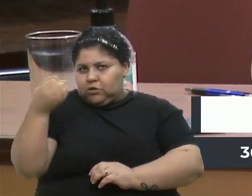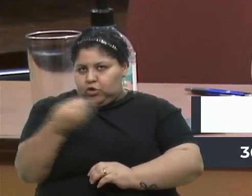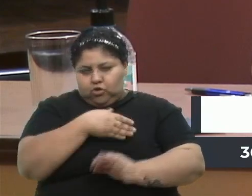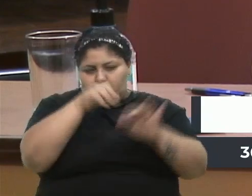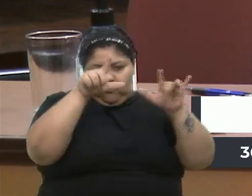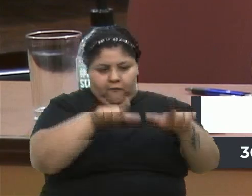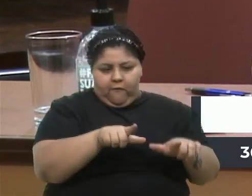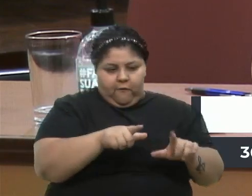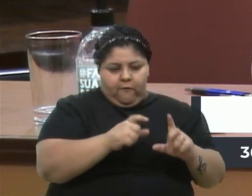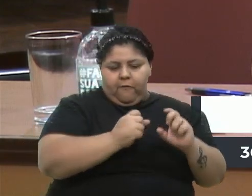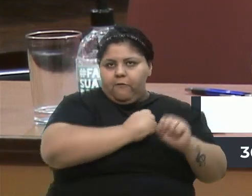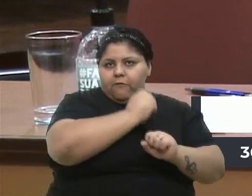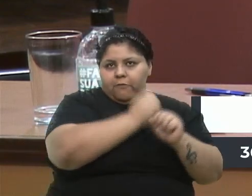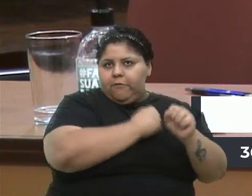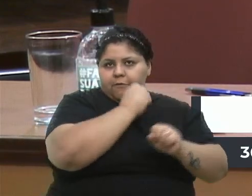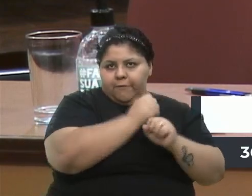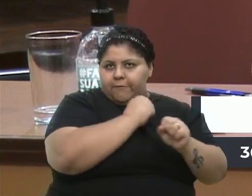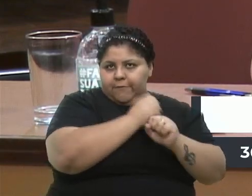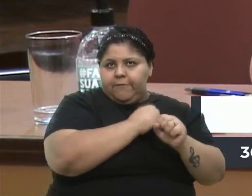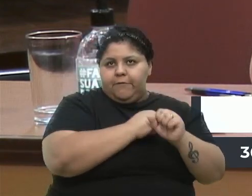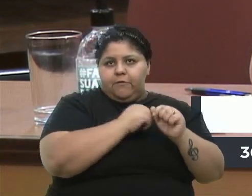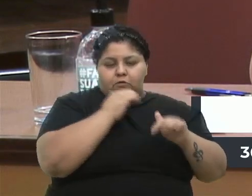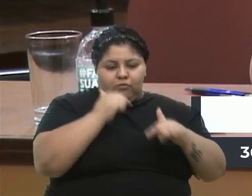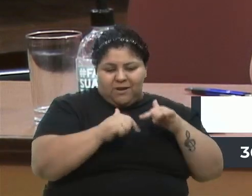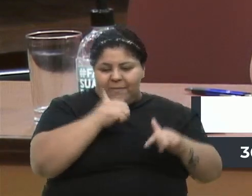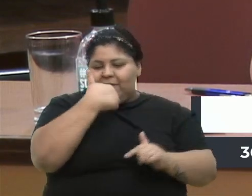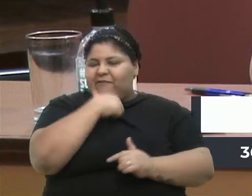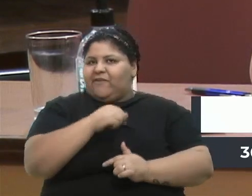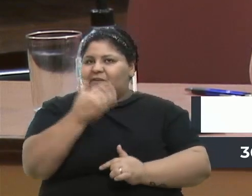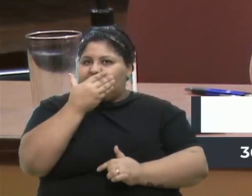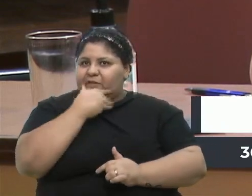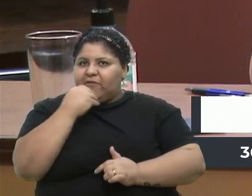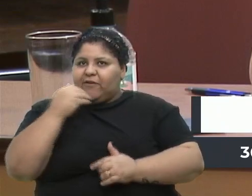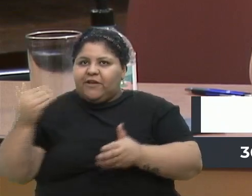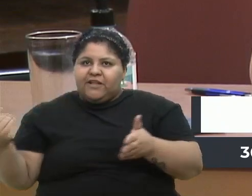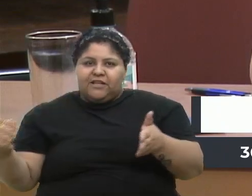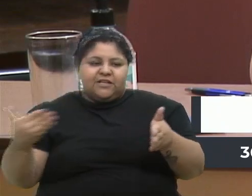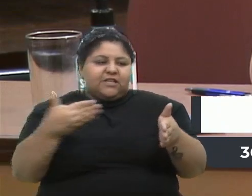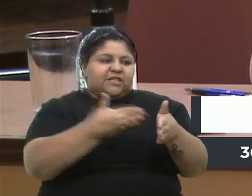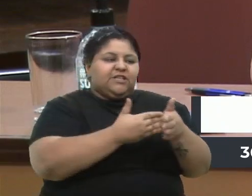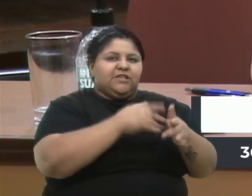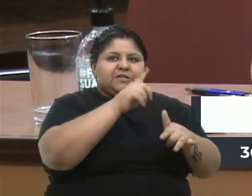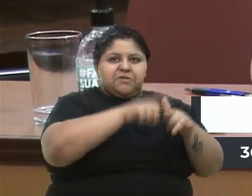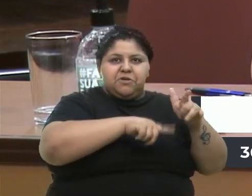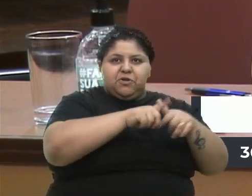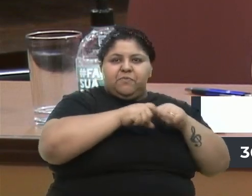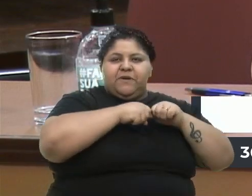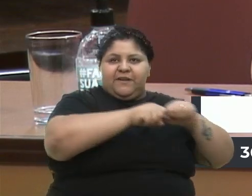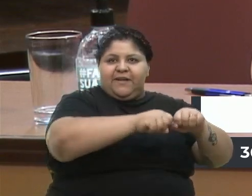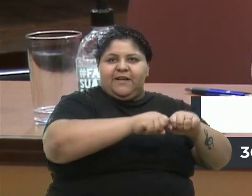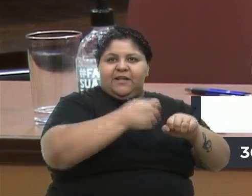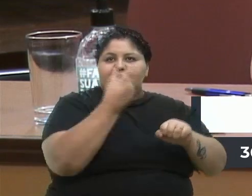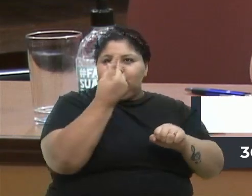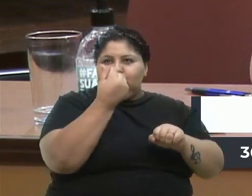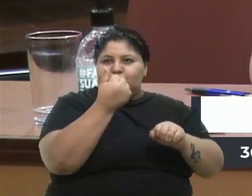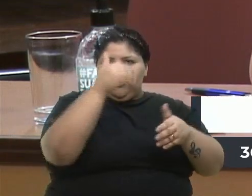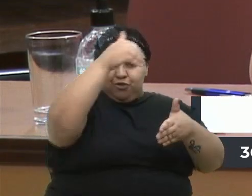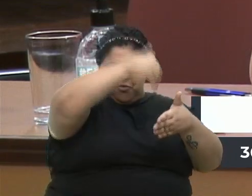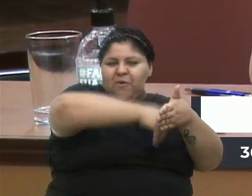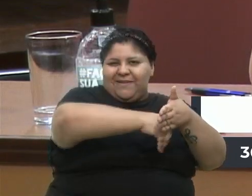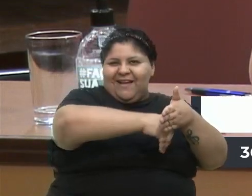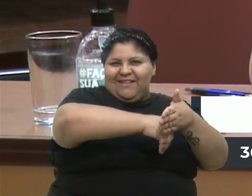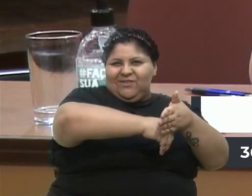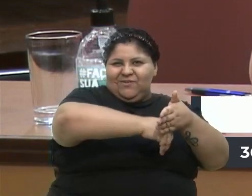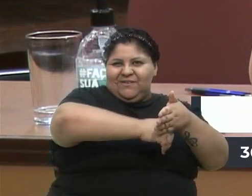construída com o troquinho do trabalhador, da trabalhadora, né, que foi lá no mercado e deixou no troquinho solidário para a construção. Desde as